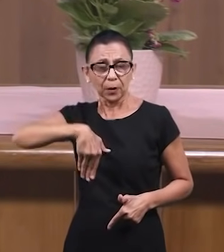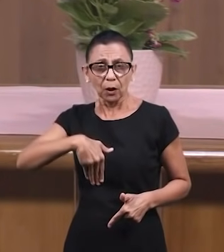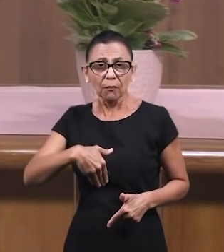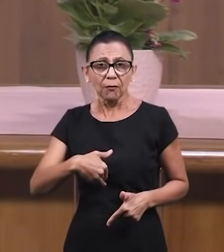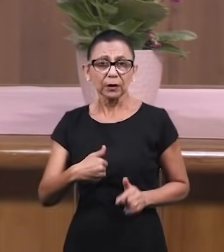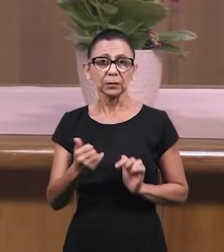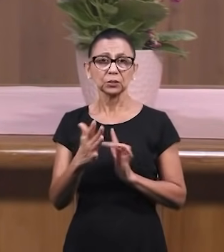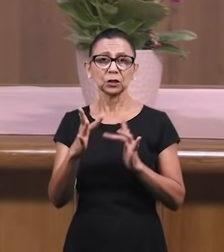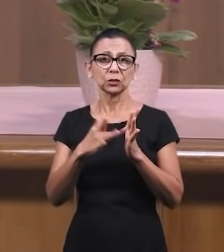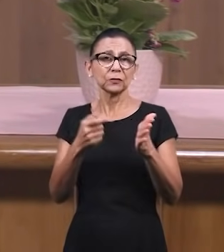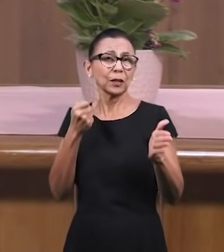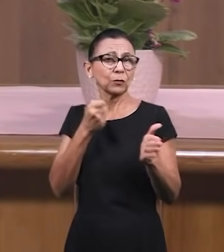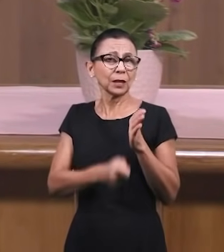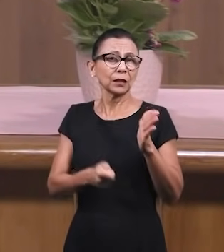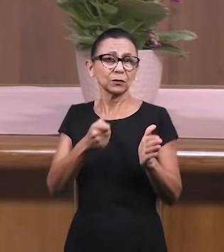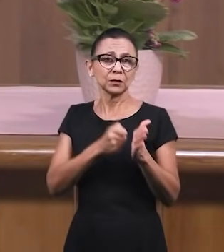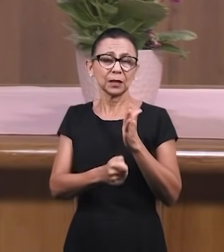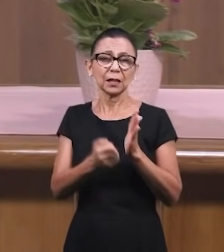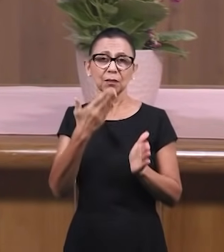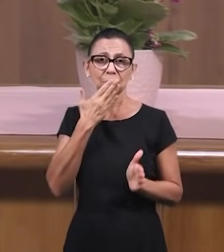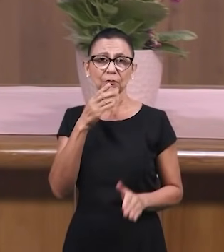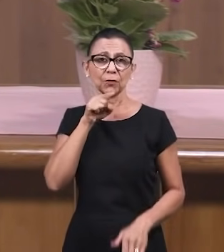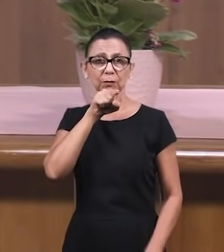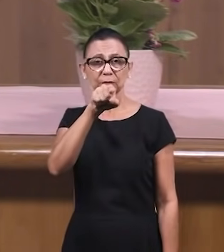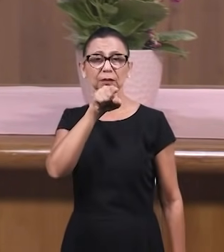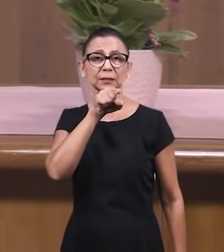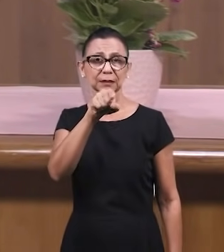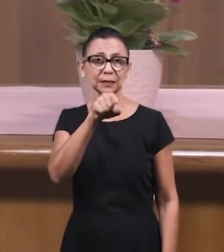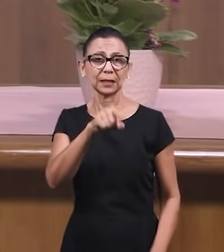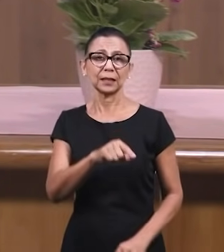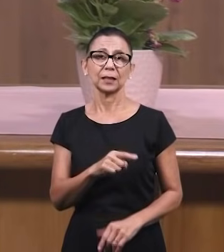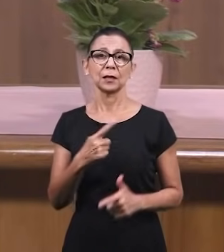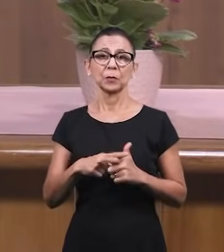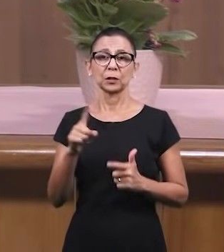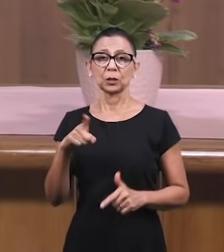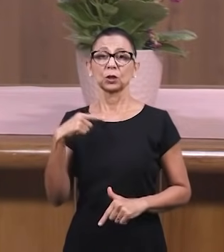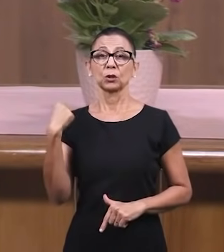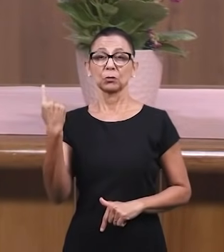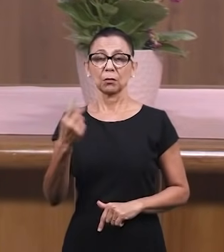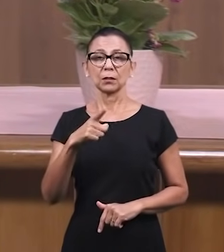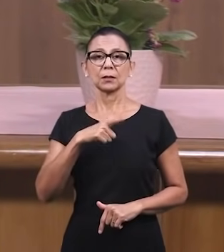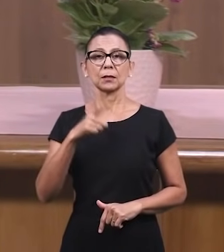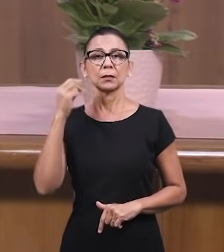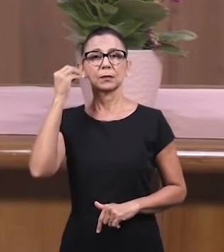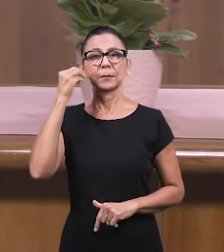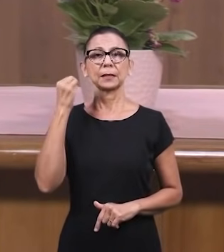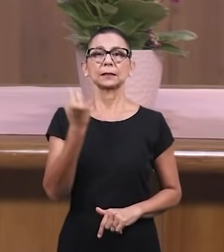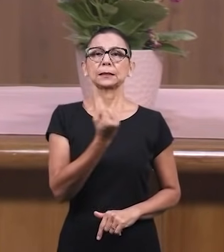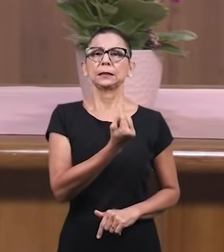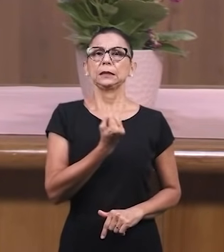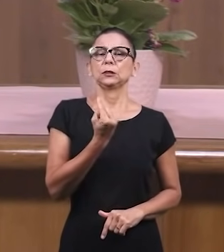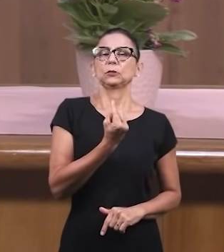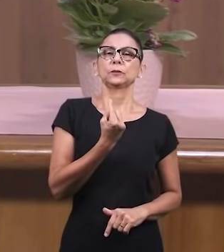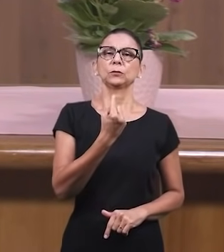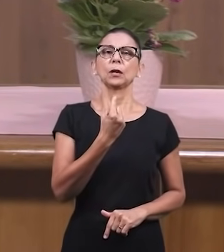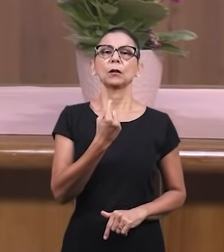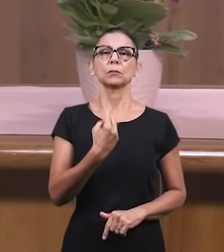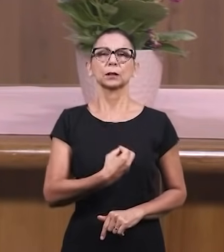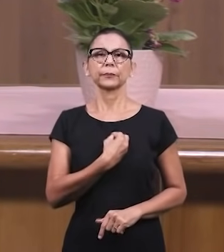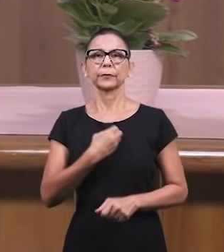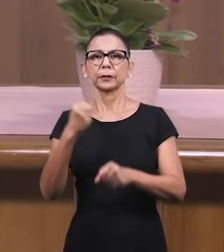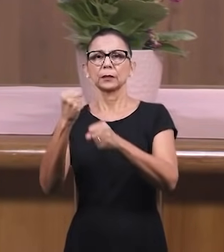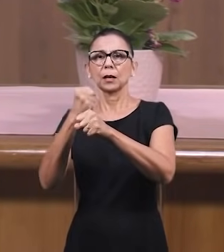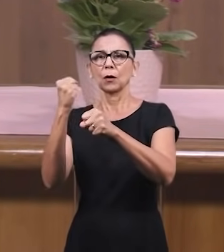vivemos o milagre com o Senhor, nós que presenciamos essa experiência individual, que a vivemos a cada dia nesta